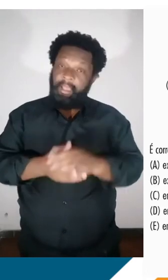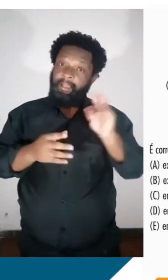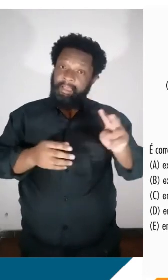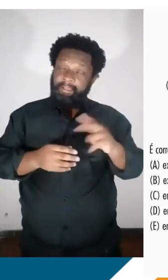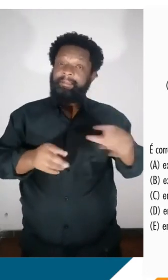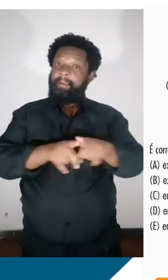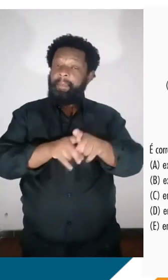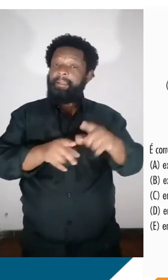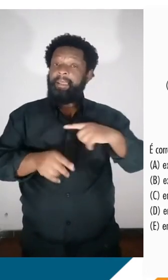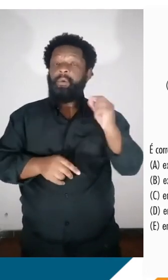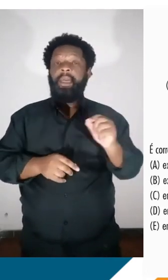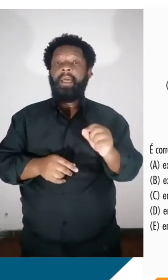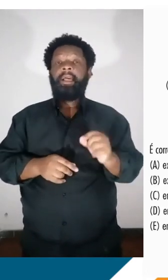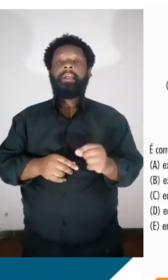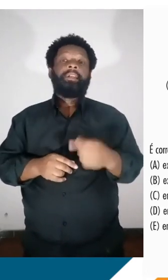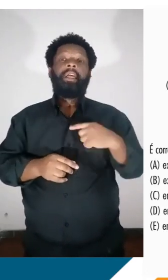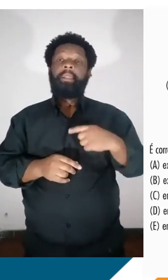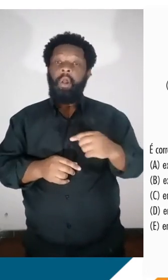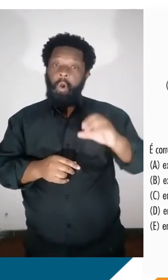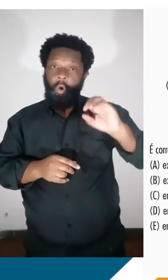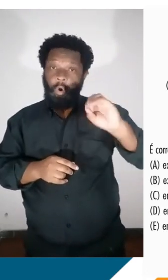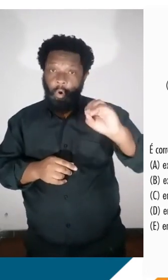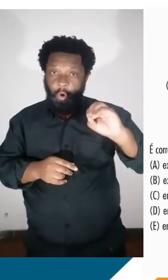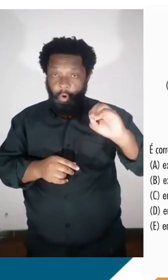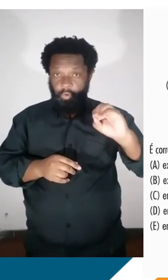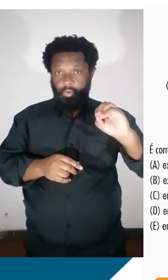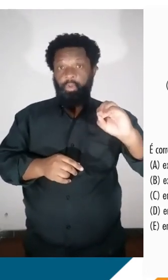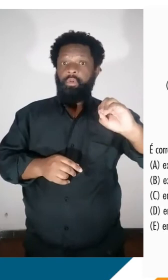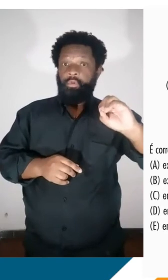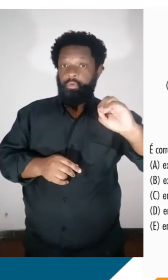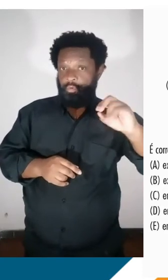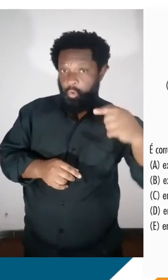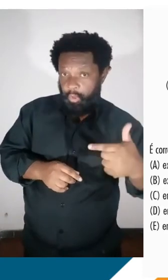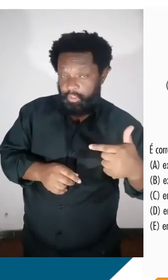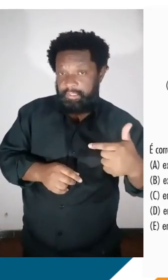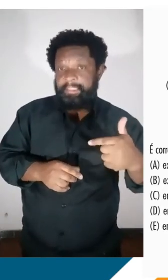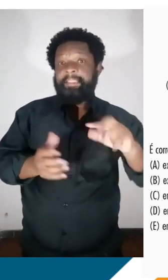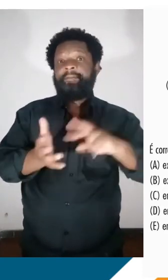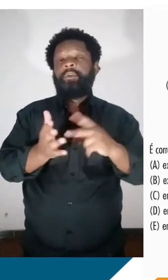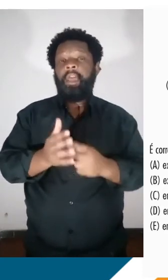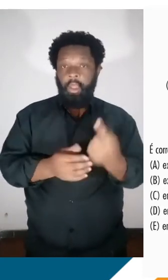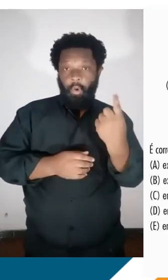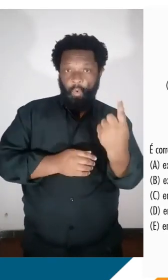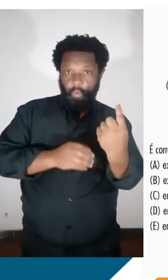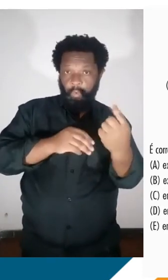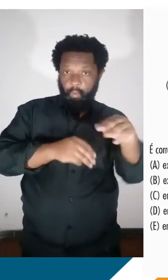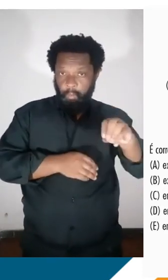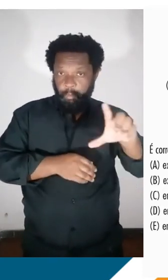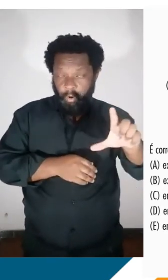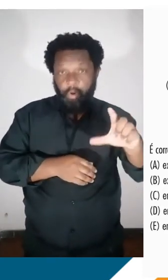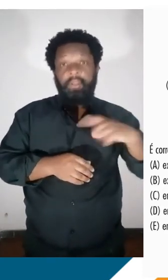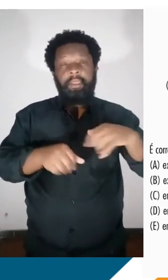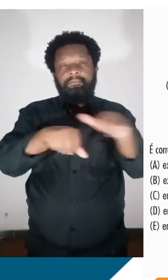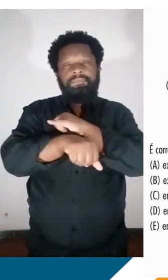Nessa reação também a gente tem 1 de O2. Significa que para 1 mol de O2, a gente vai ter uma variação de quanto?